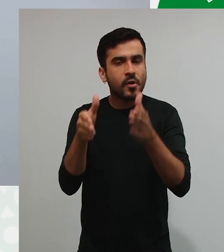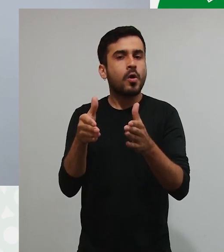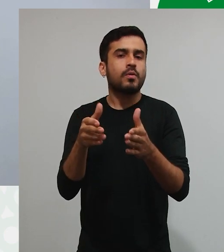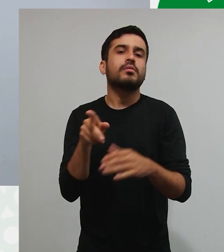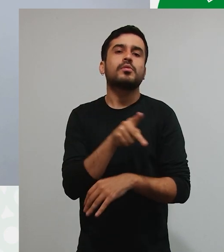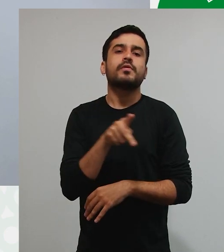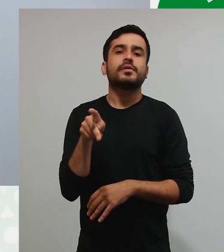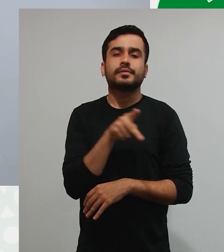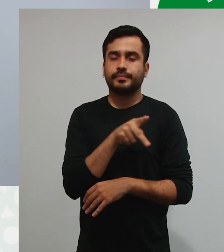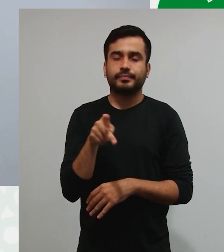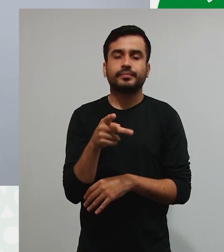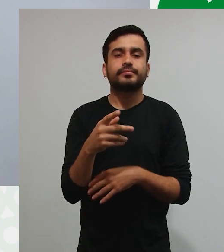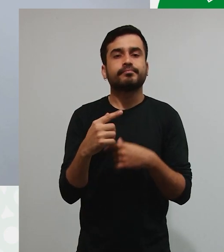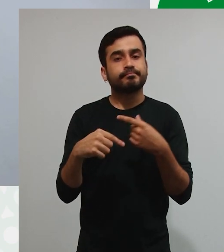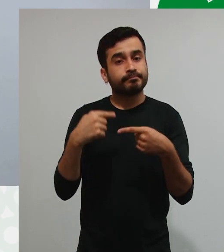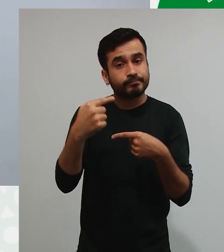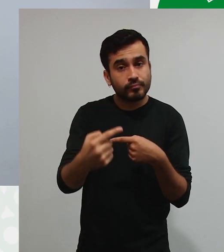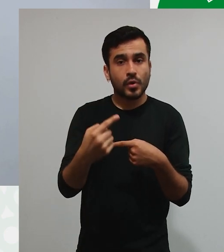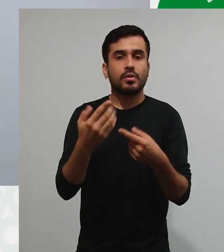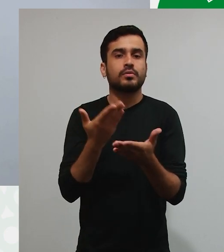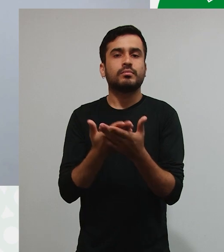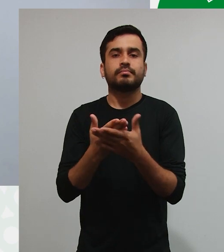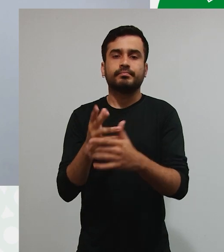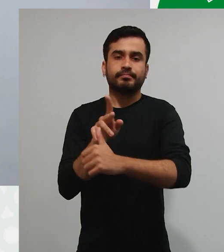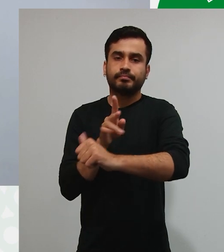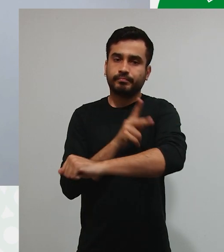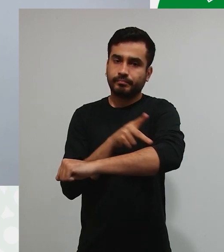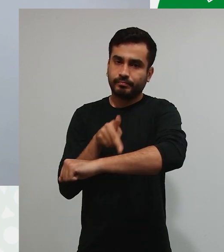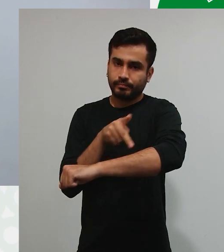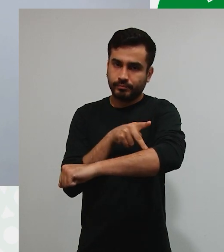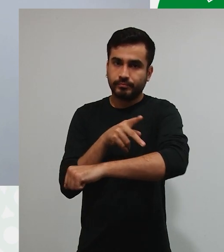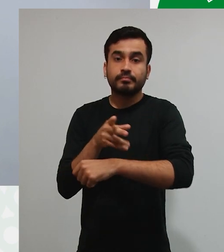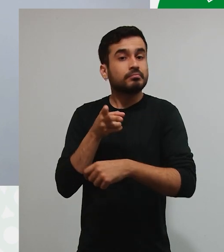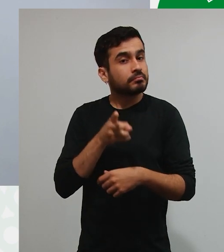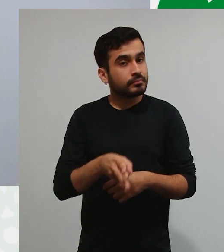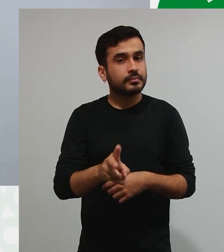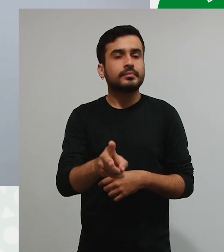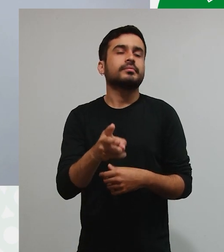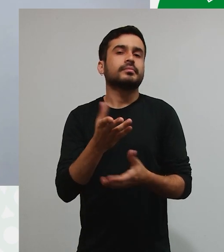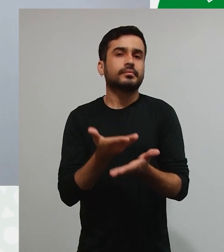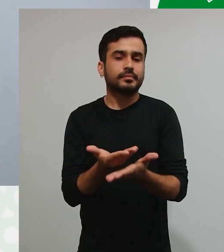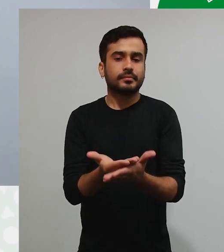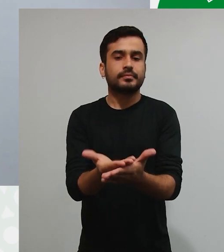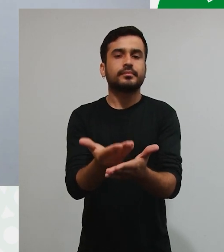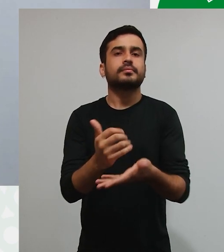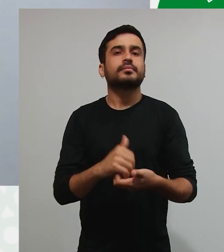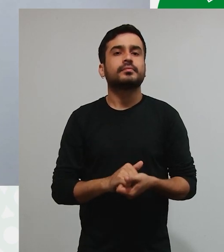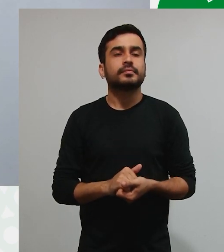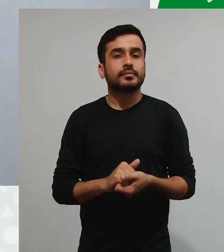época tinha não, o Logos eu fiz lá no Paraná, aí em Vilhena eu fiz o projeto Fênix,